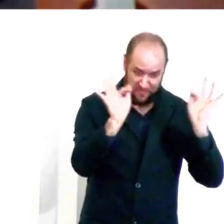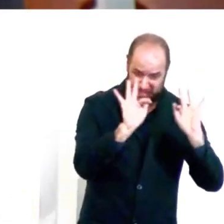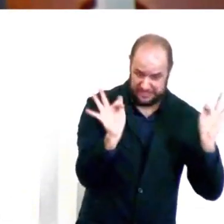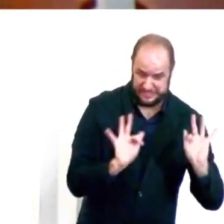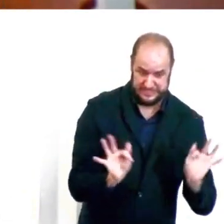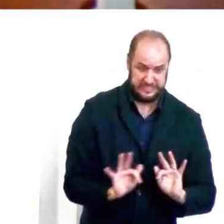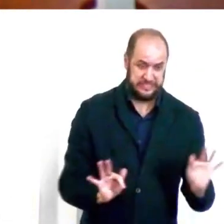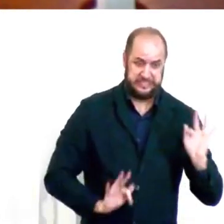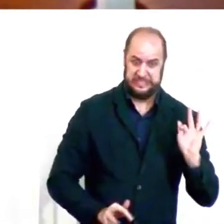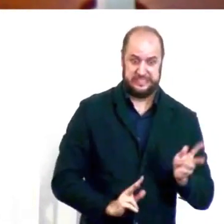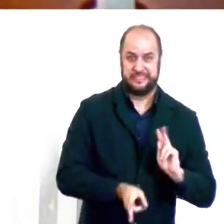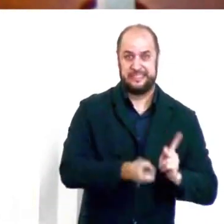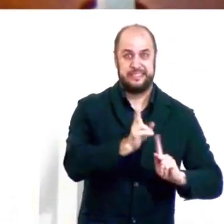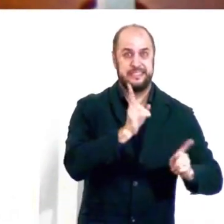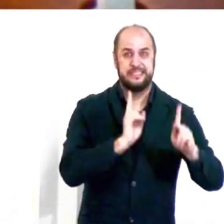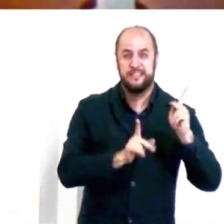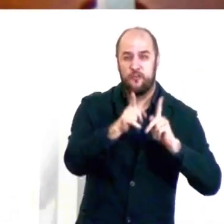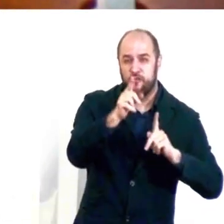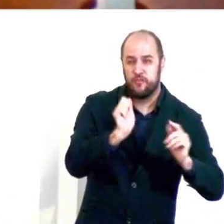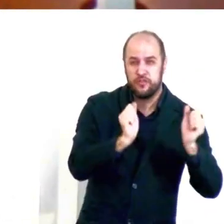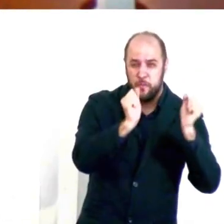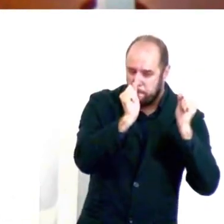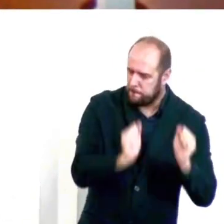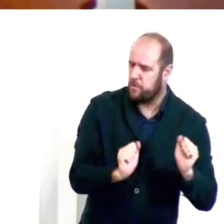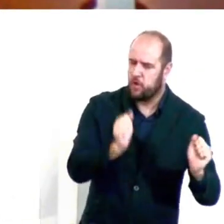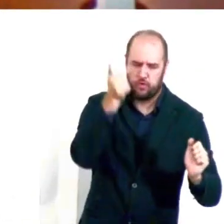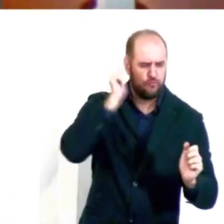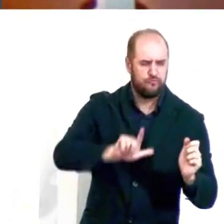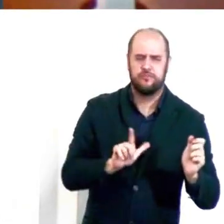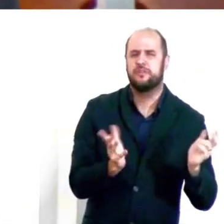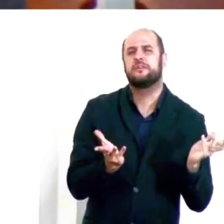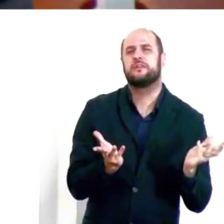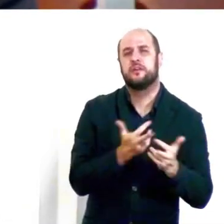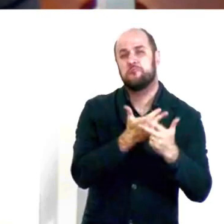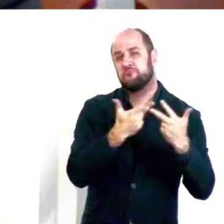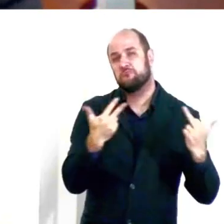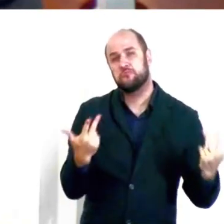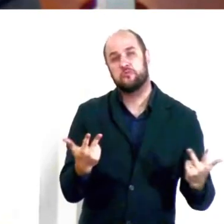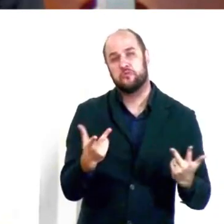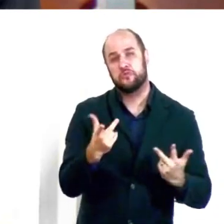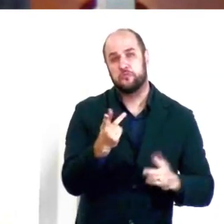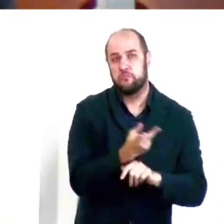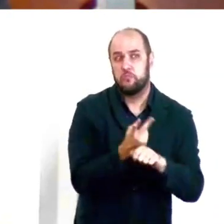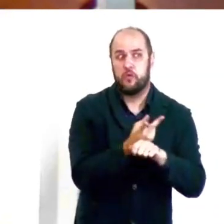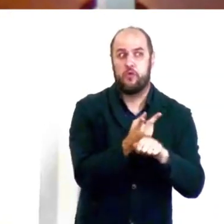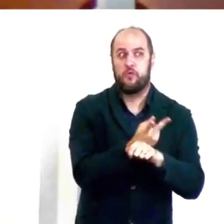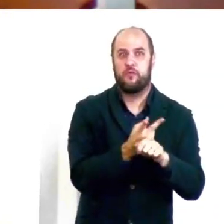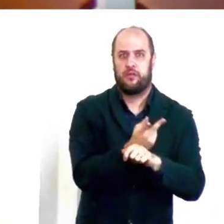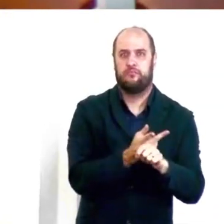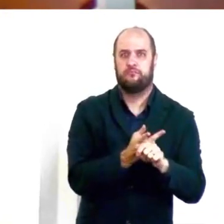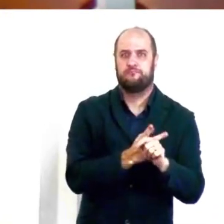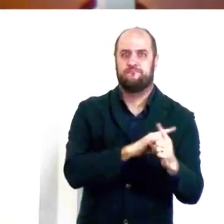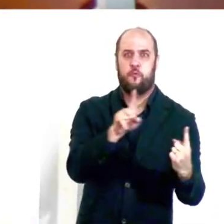felicidade que você pode obter com aquilo que você busca conquistar.